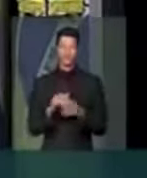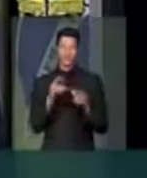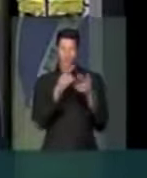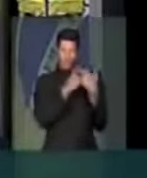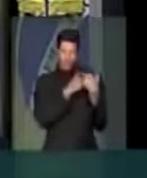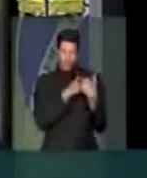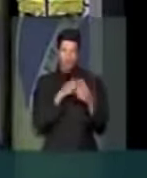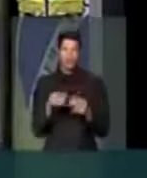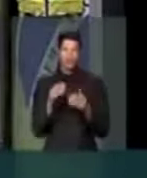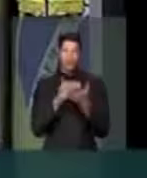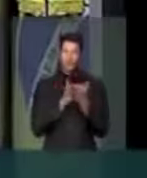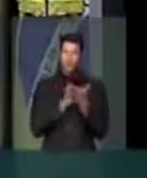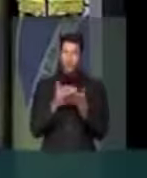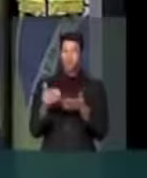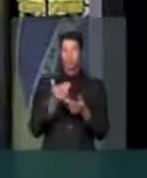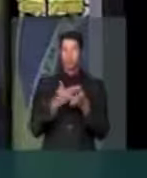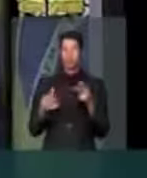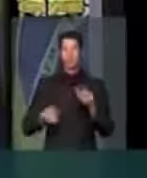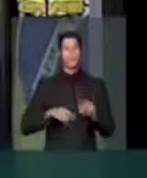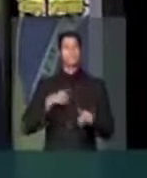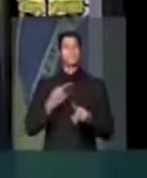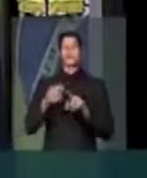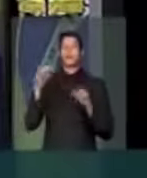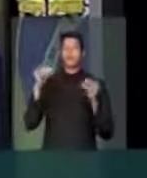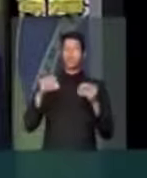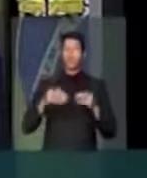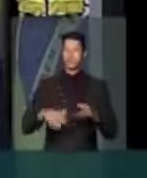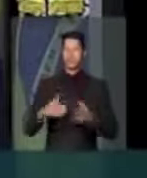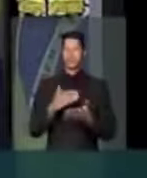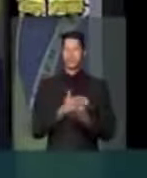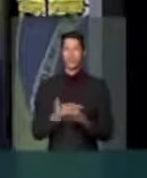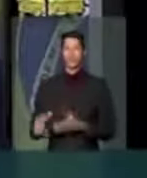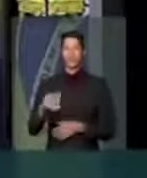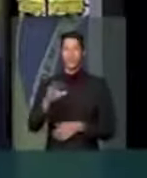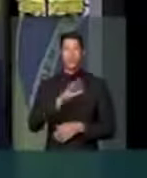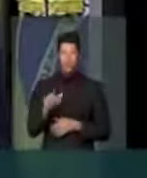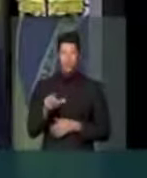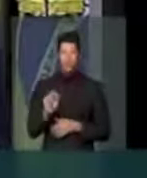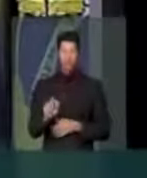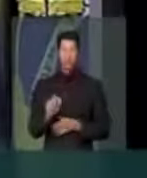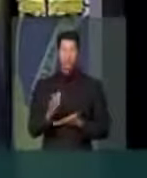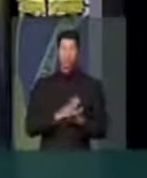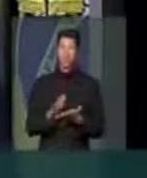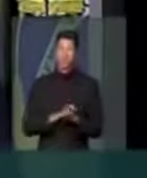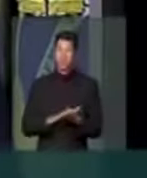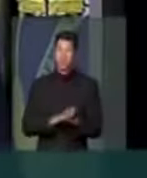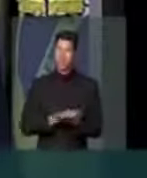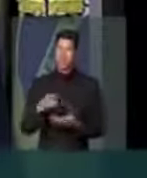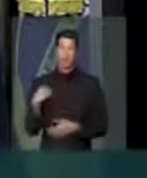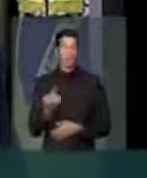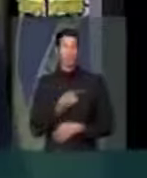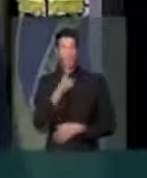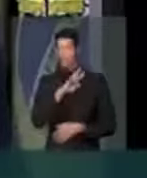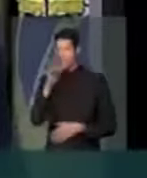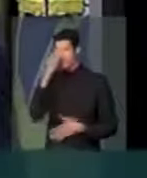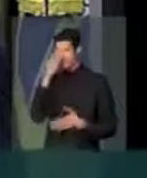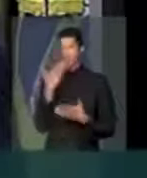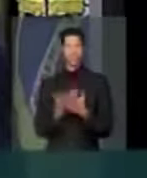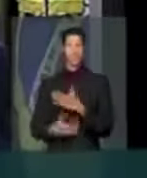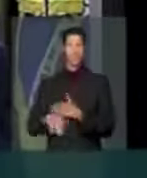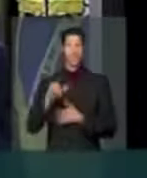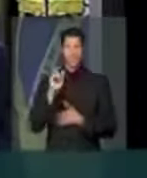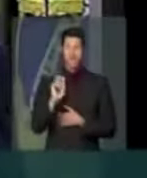fiscal, virou algo muito mais grave. Virou caso de polícia. Nenhum de nós vai acreditar